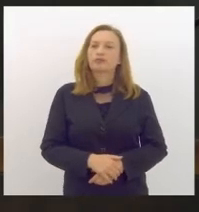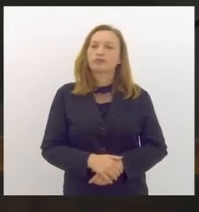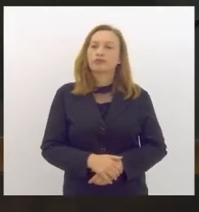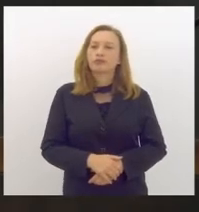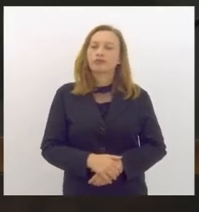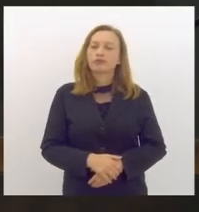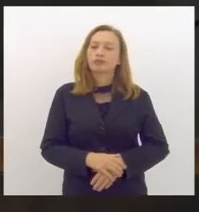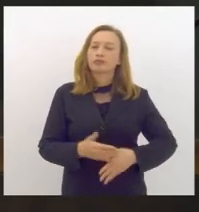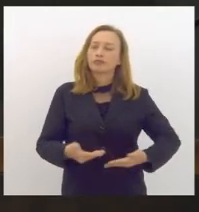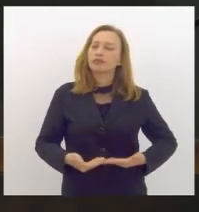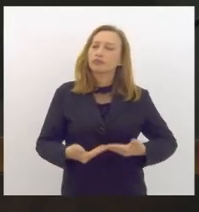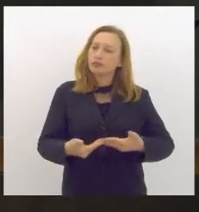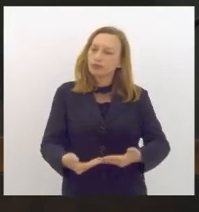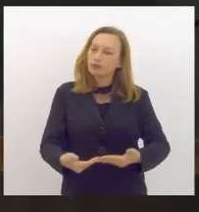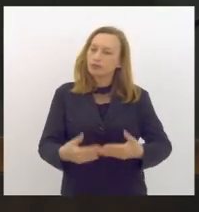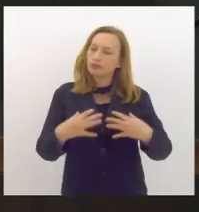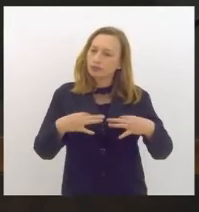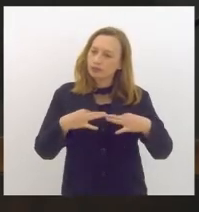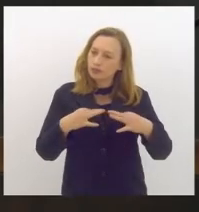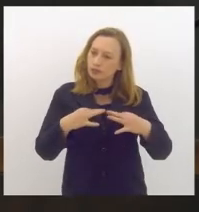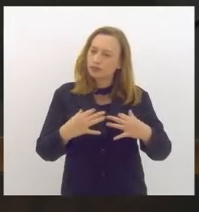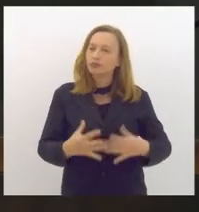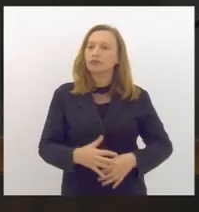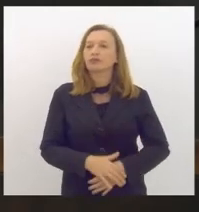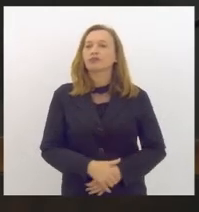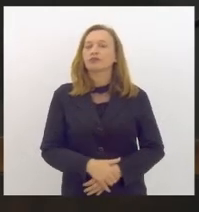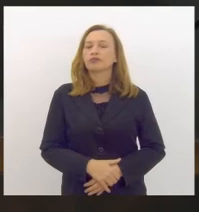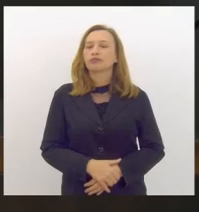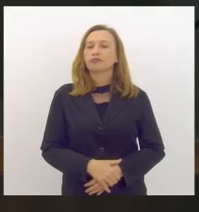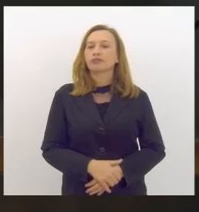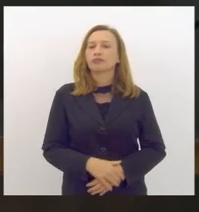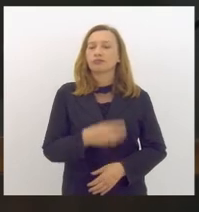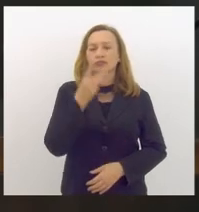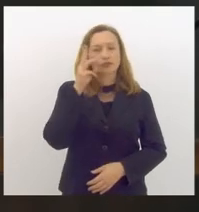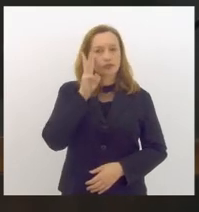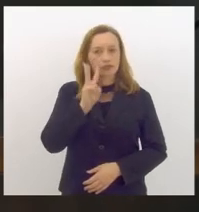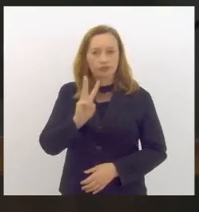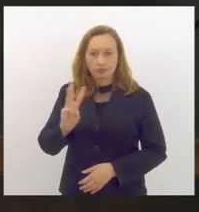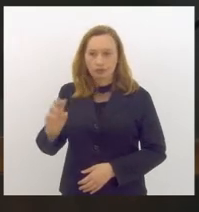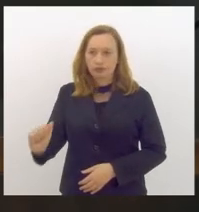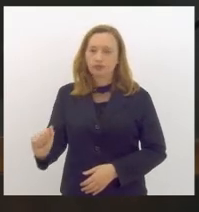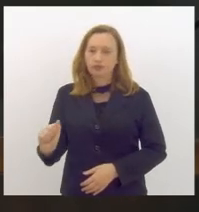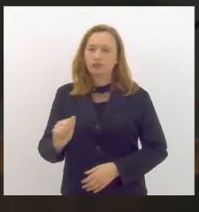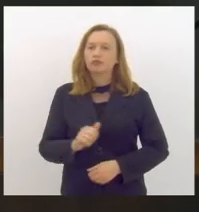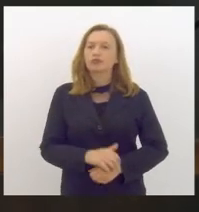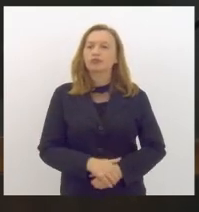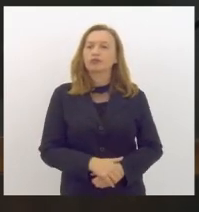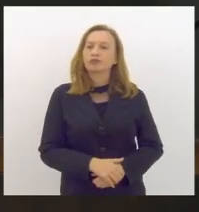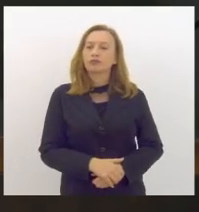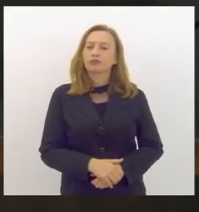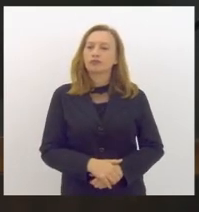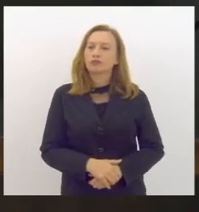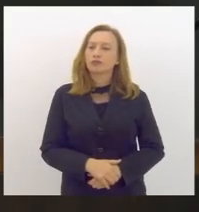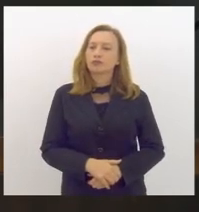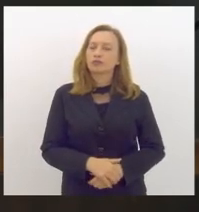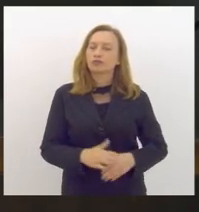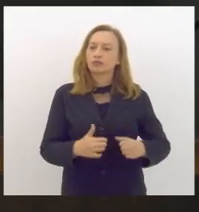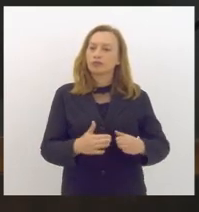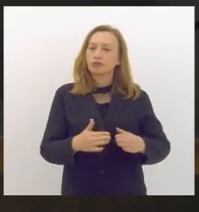a oferecer voluntariamente até 3 dias a